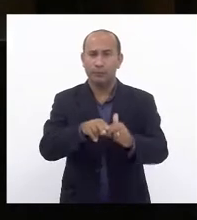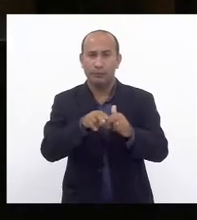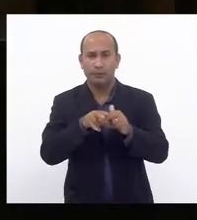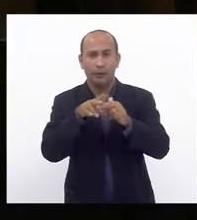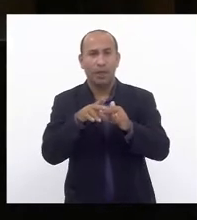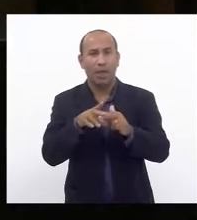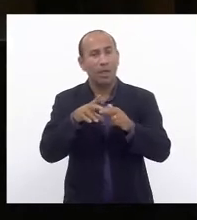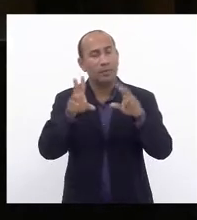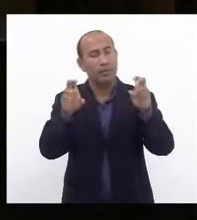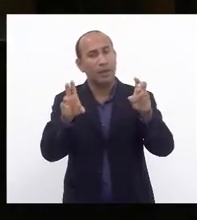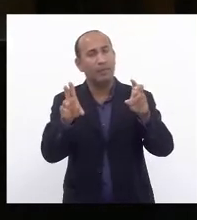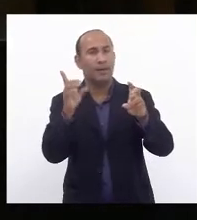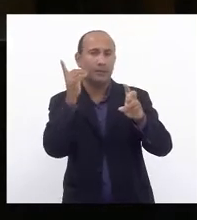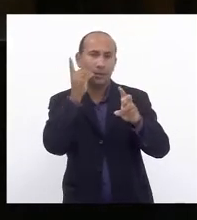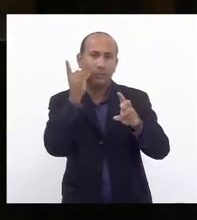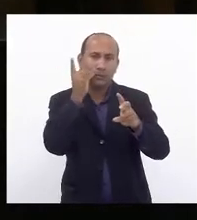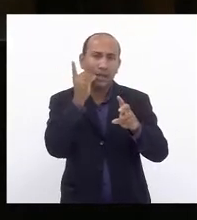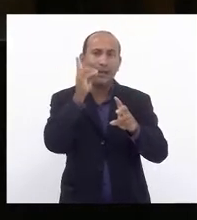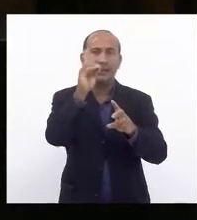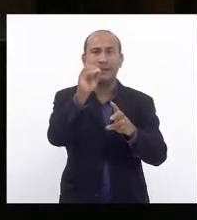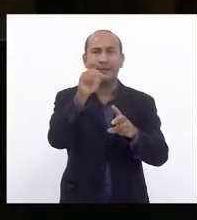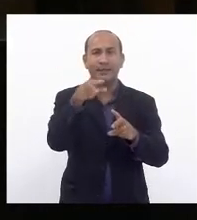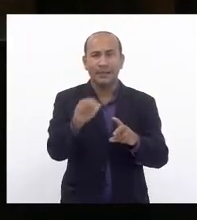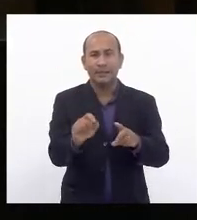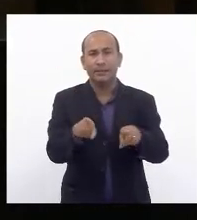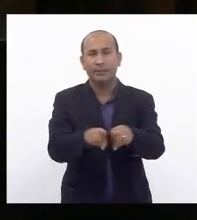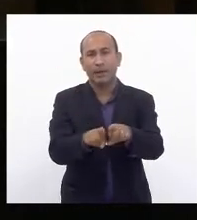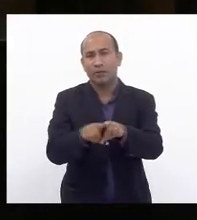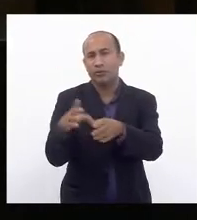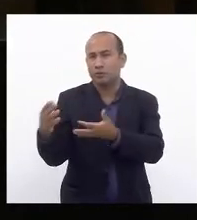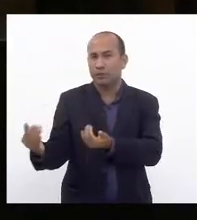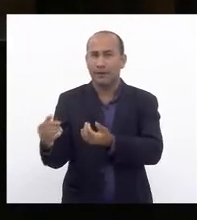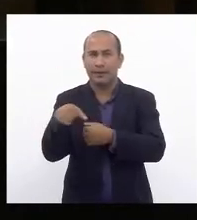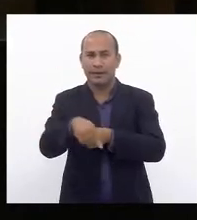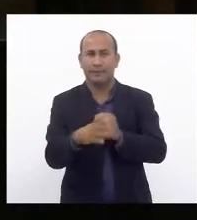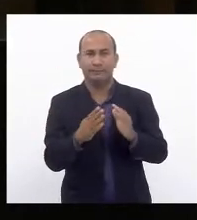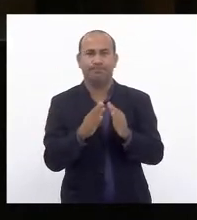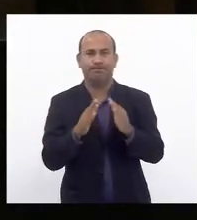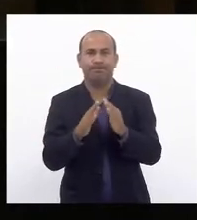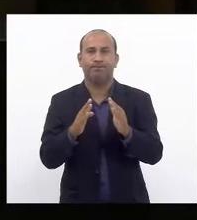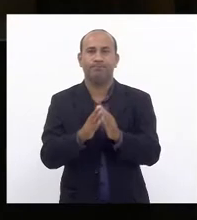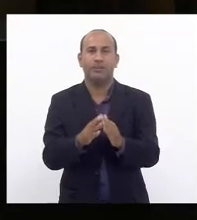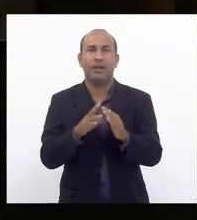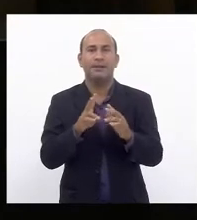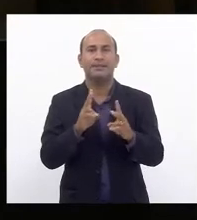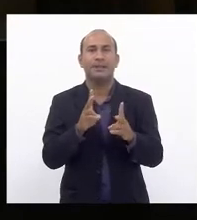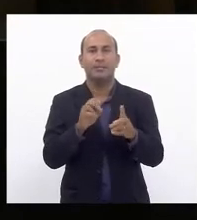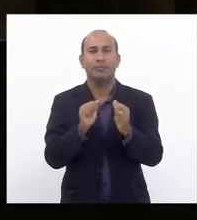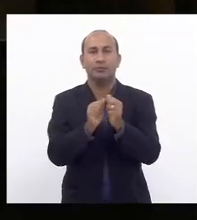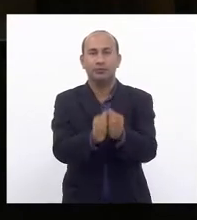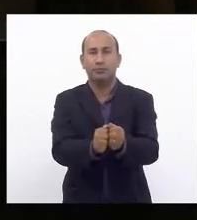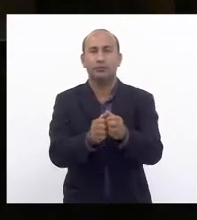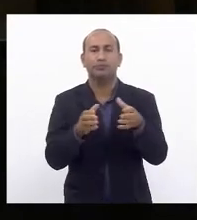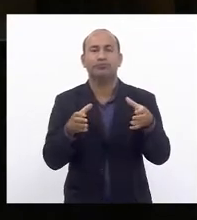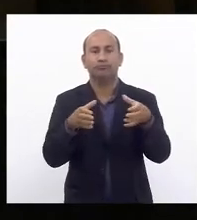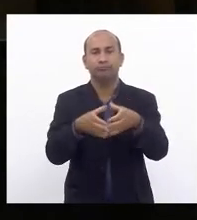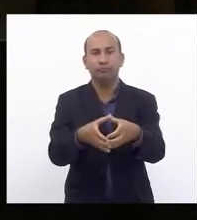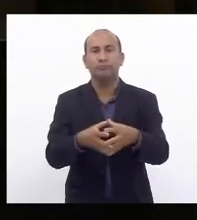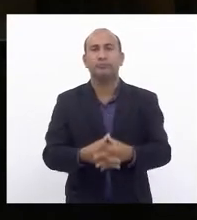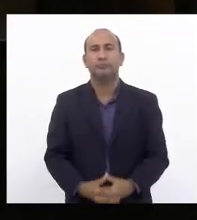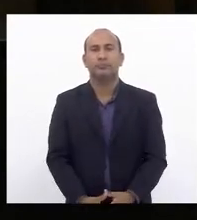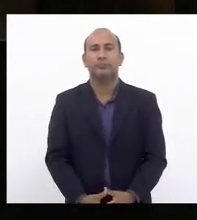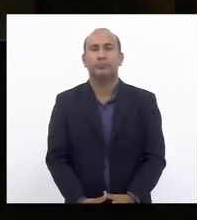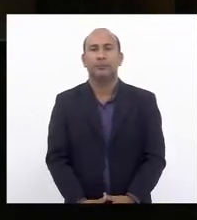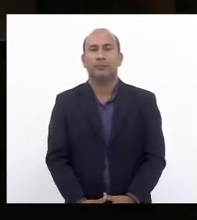Dani, e aqui como juventude também presente nessa casa, sempre em parceria, em sintonia com isso,